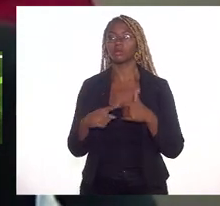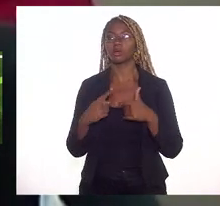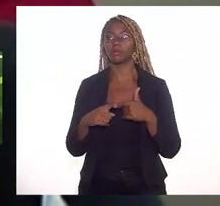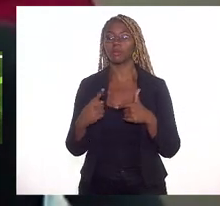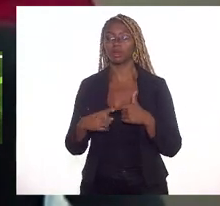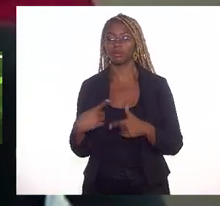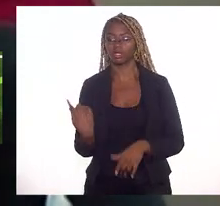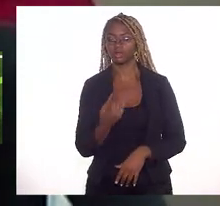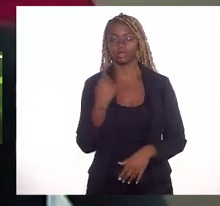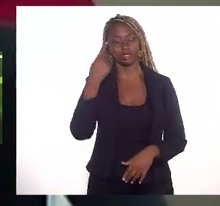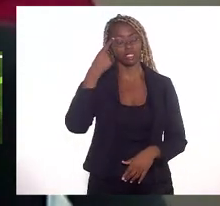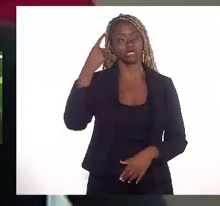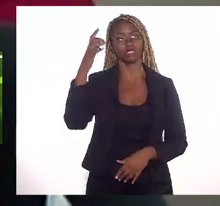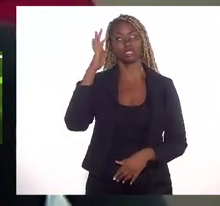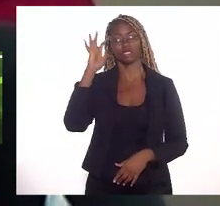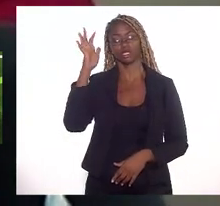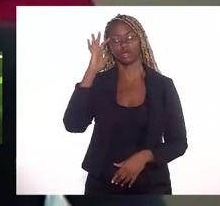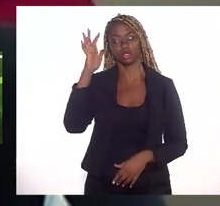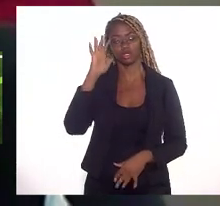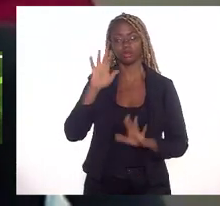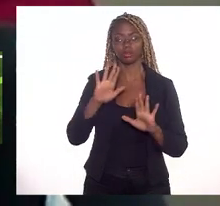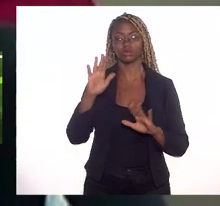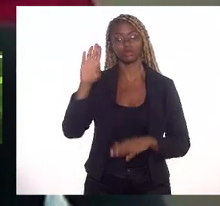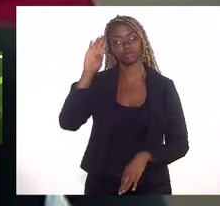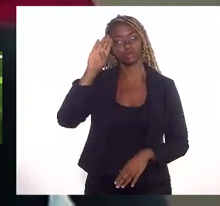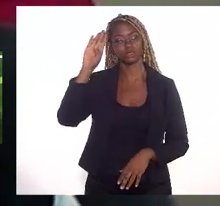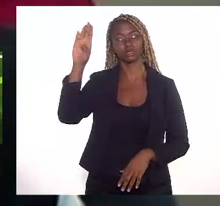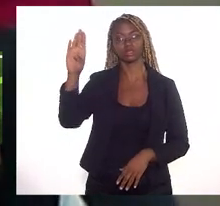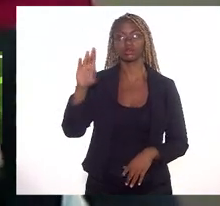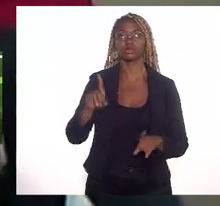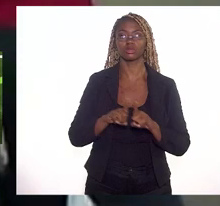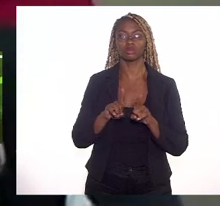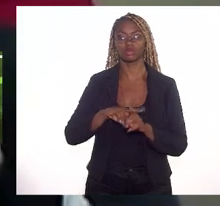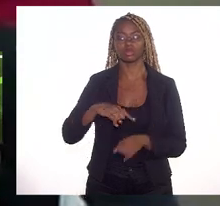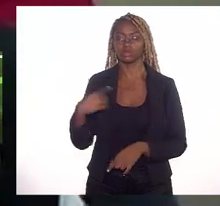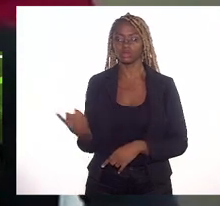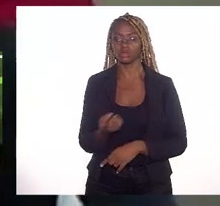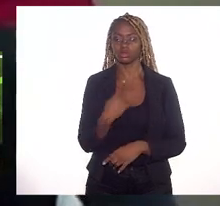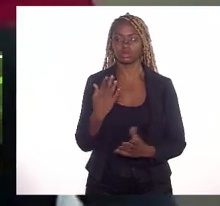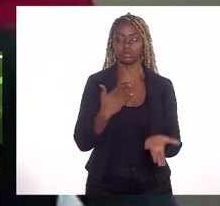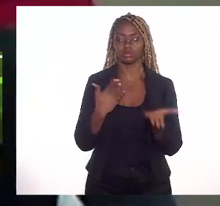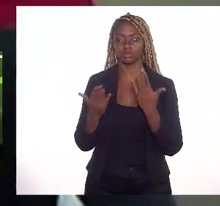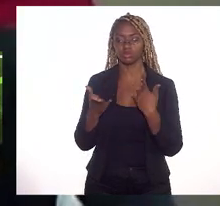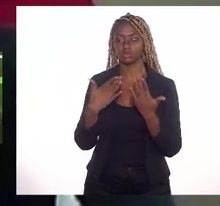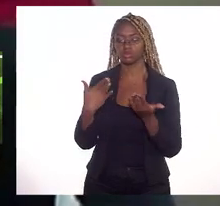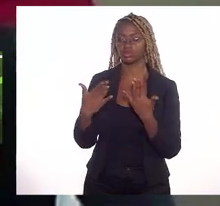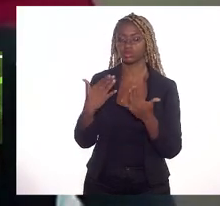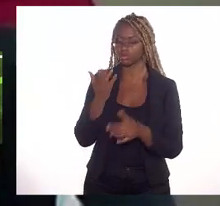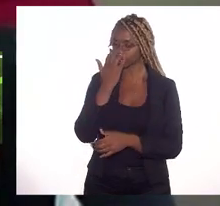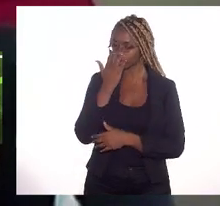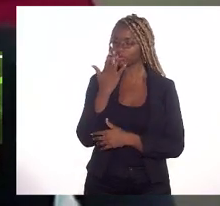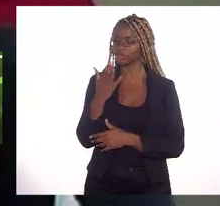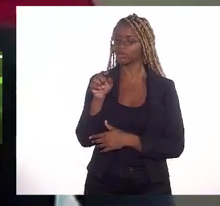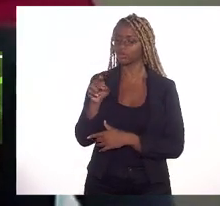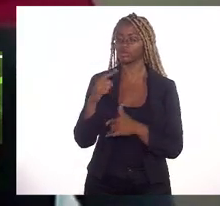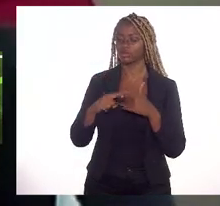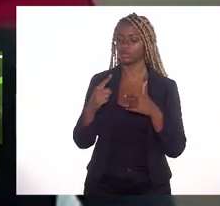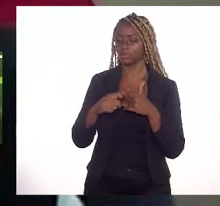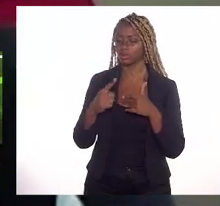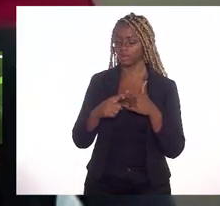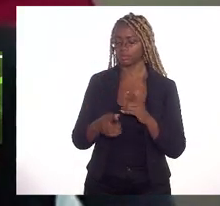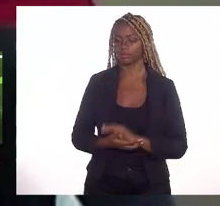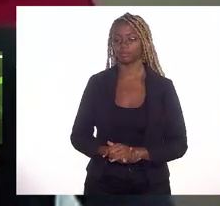matiz ideológica, o importante é que a gente seja um canal de articulação para o enfrentamento desses